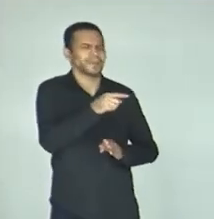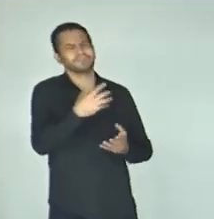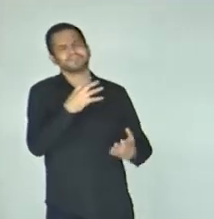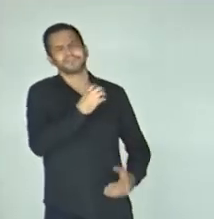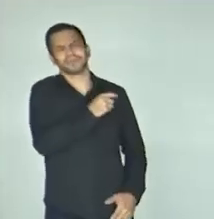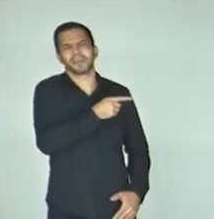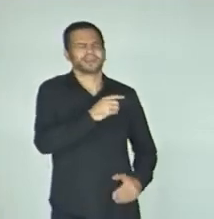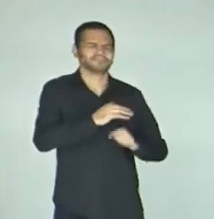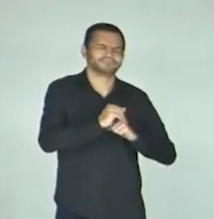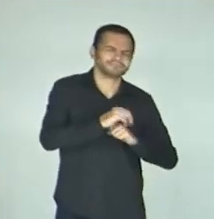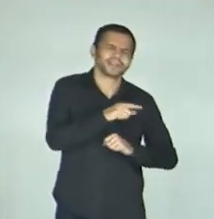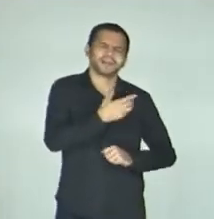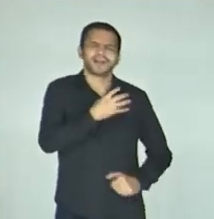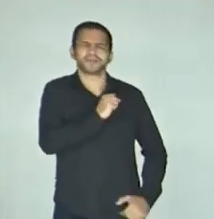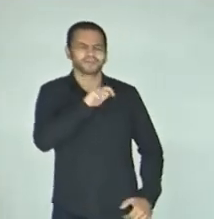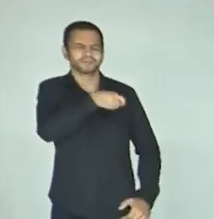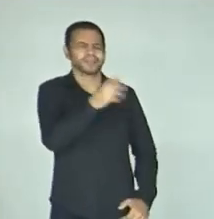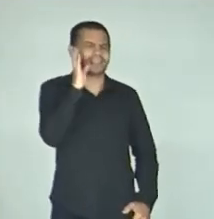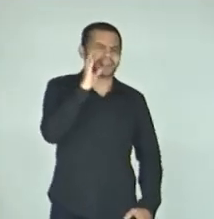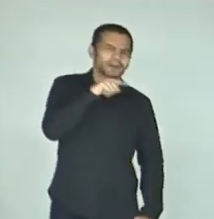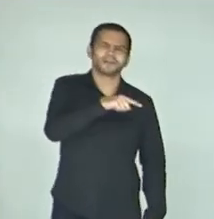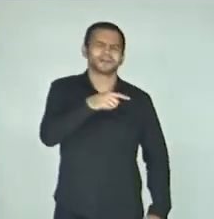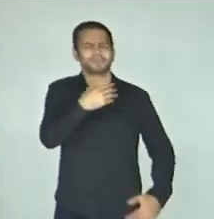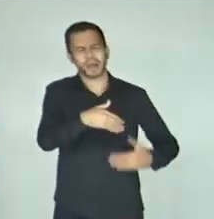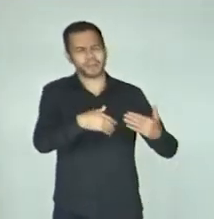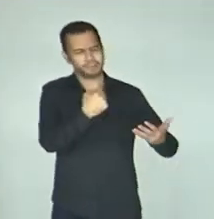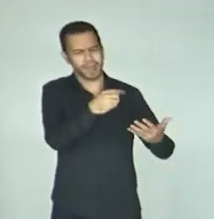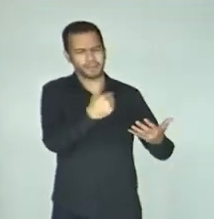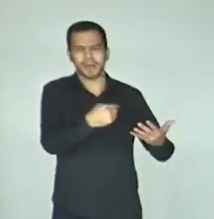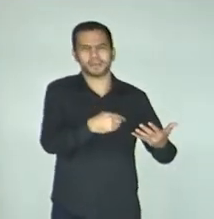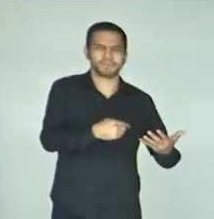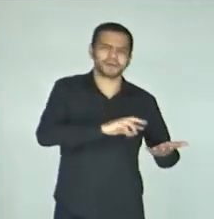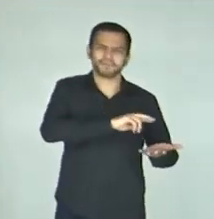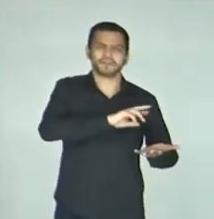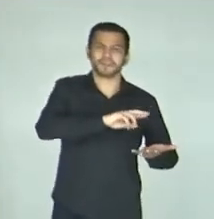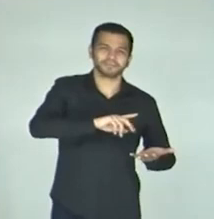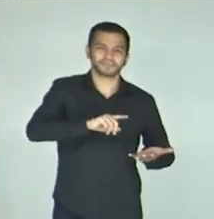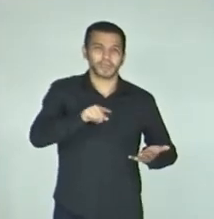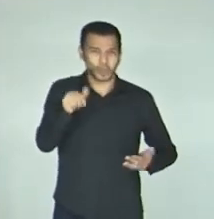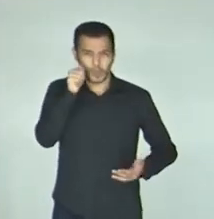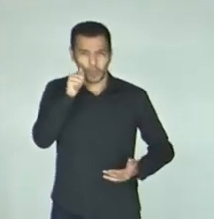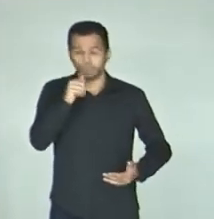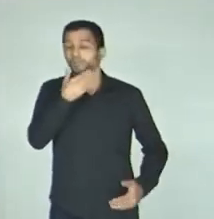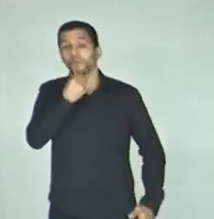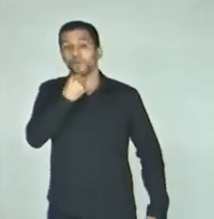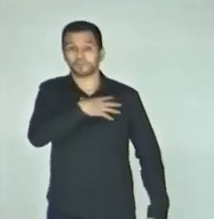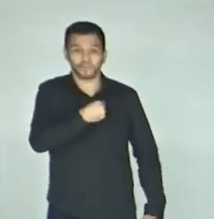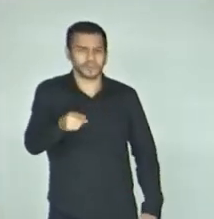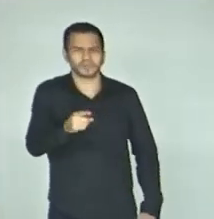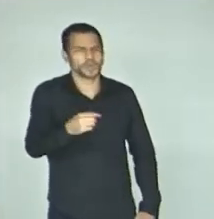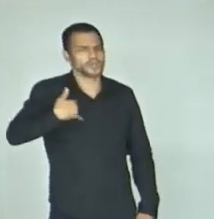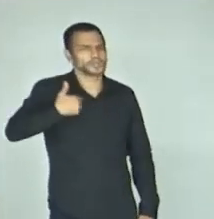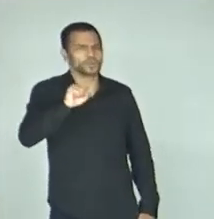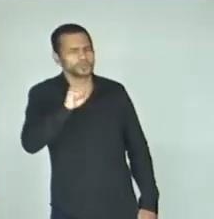compreensivo ela tão amigo era tão legal era tão isso é tão aquilo e tal e o molequinho de oito anos aqui do lado